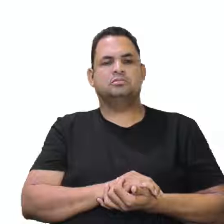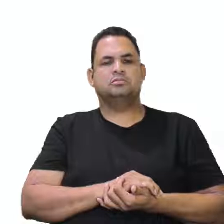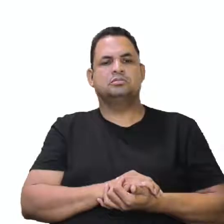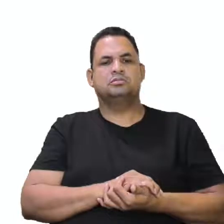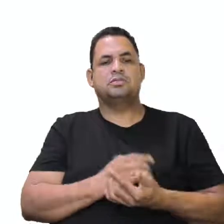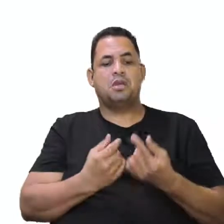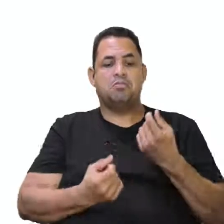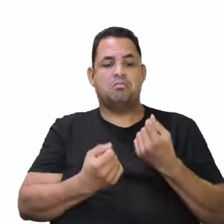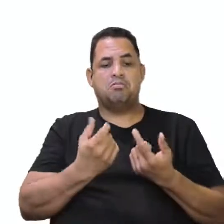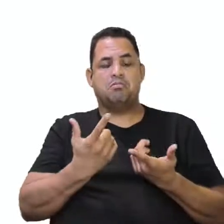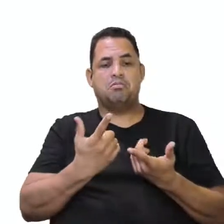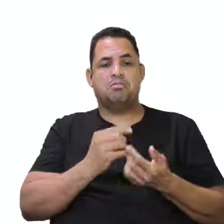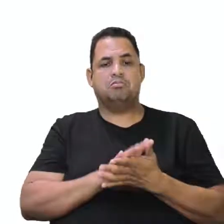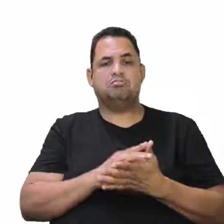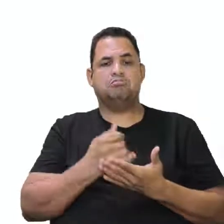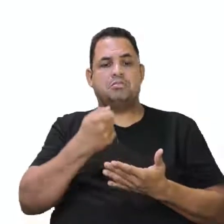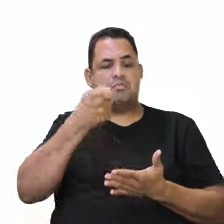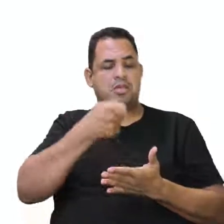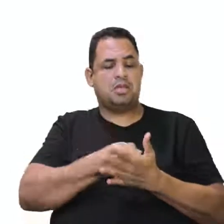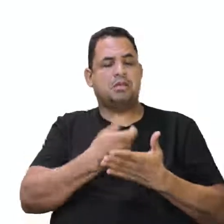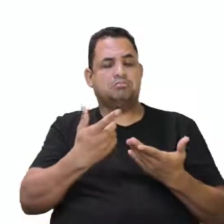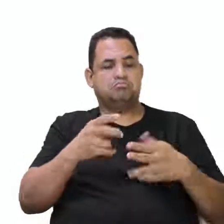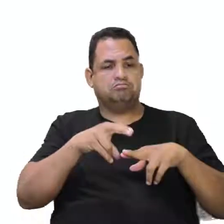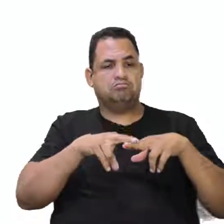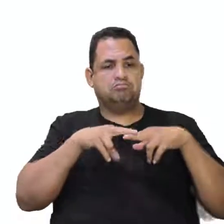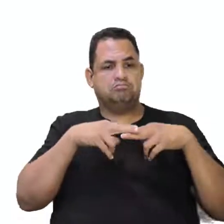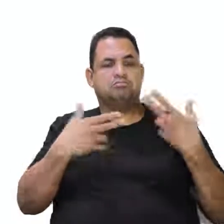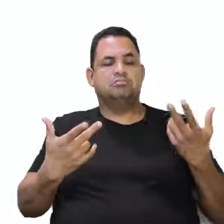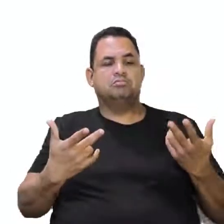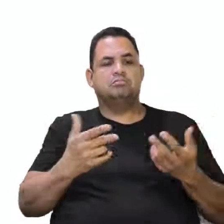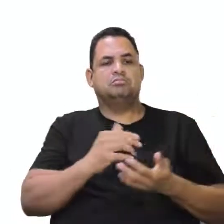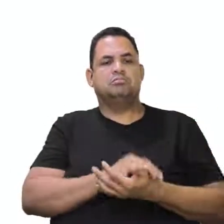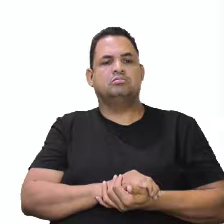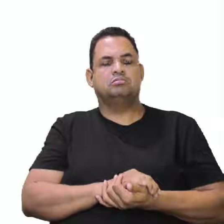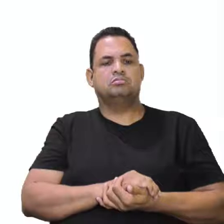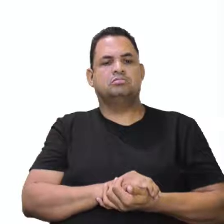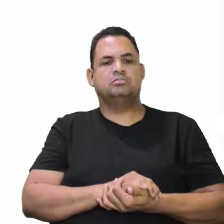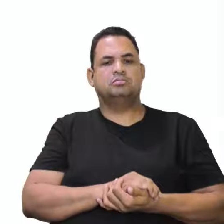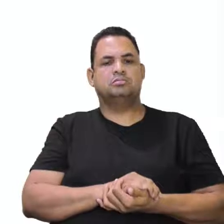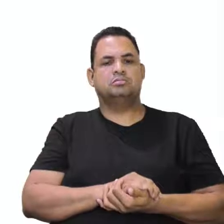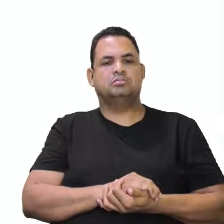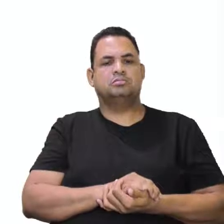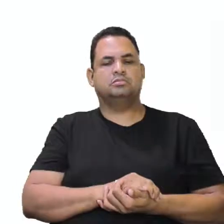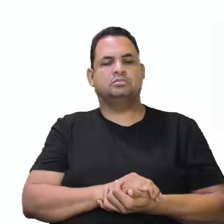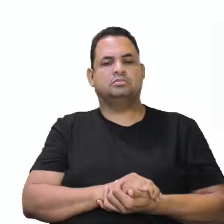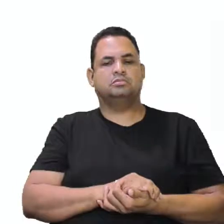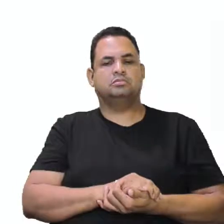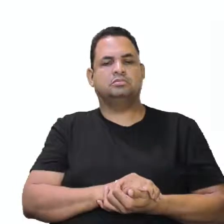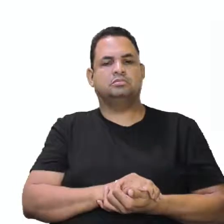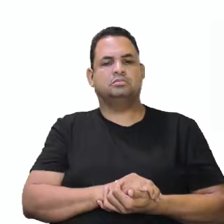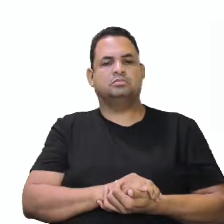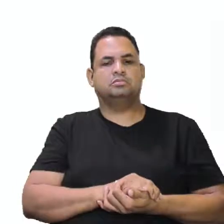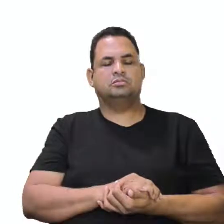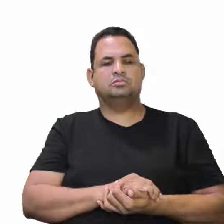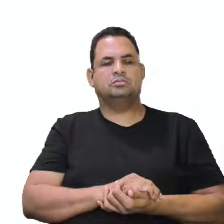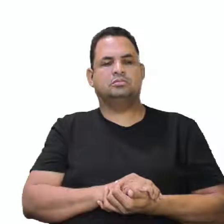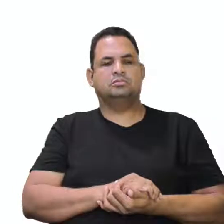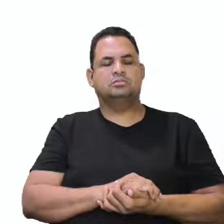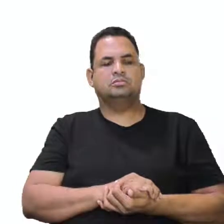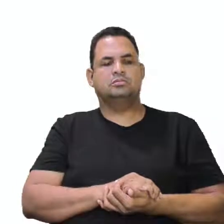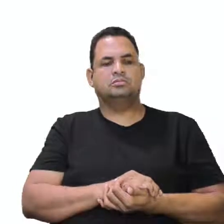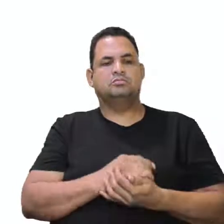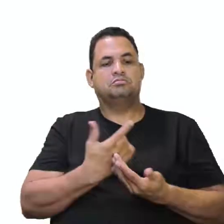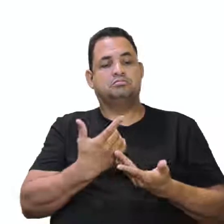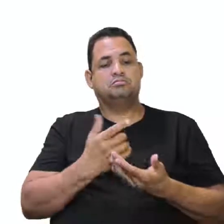isso? Alguém. A nossa resposta correta aqui é someone has to pay for it. Alguém